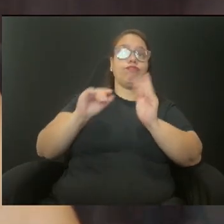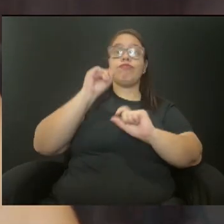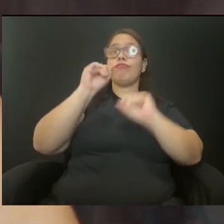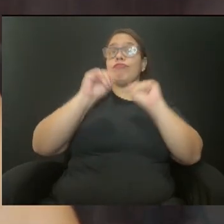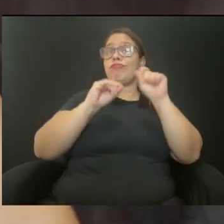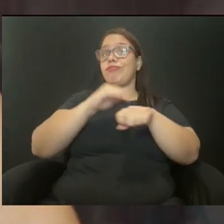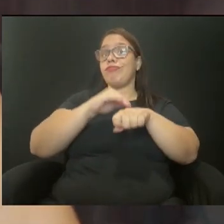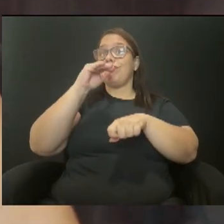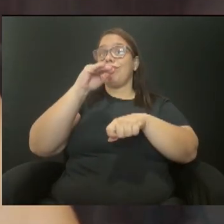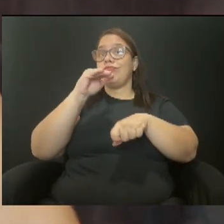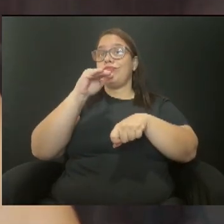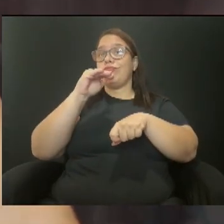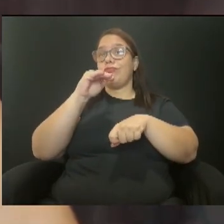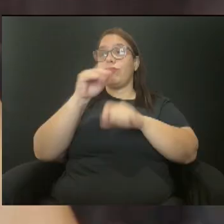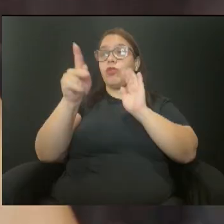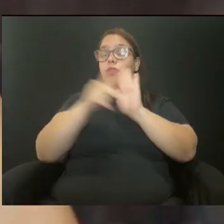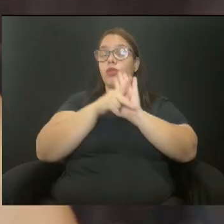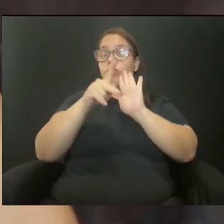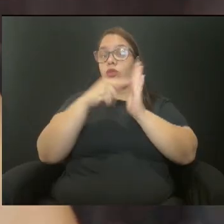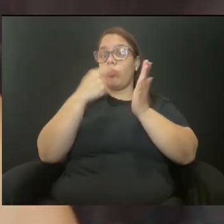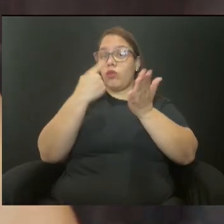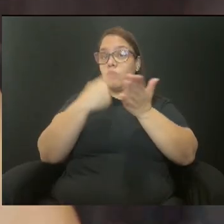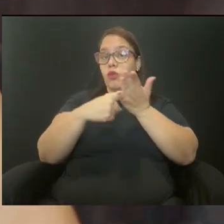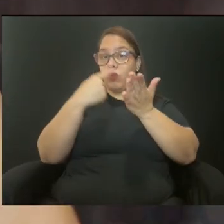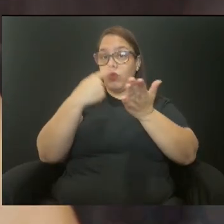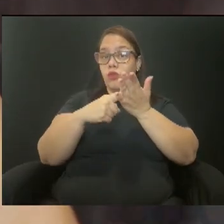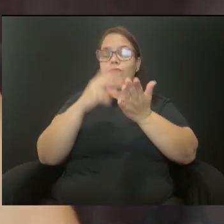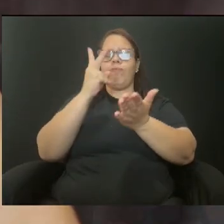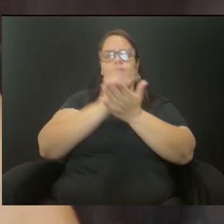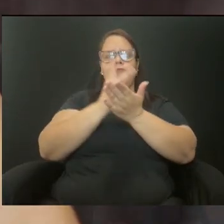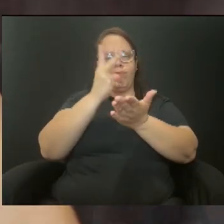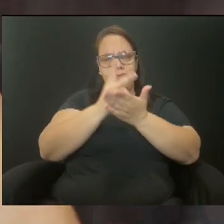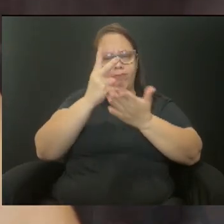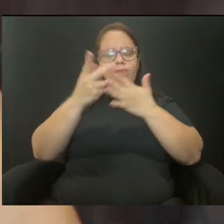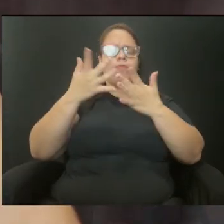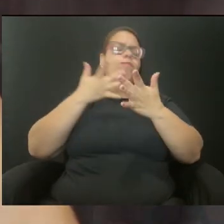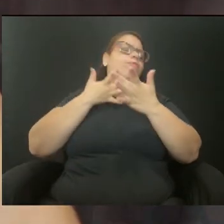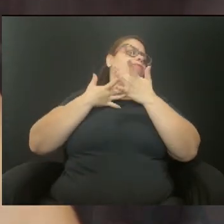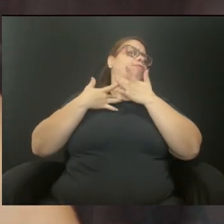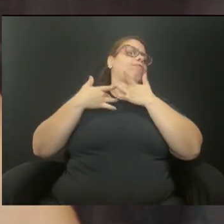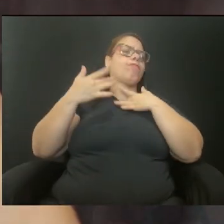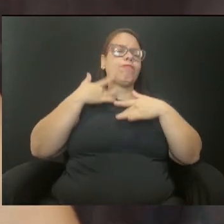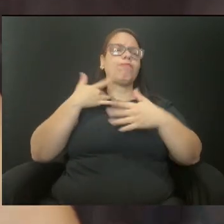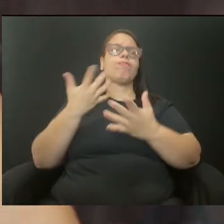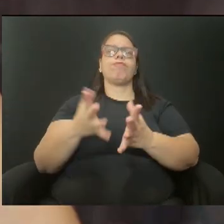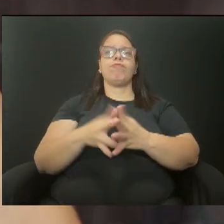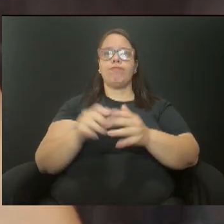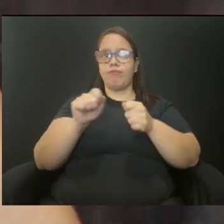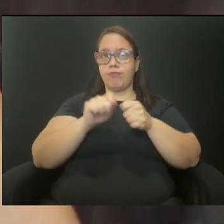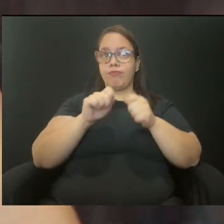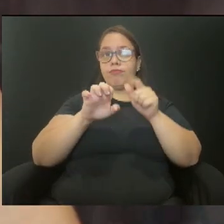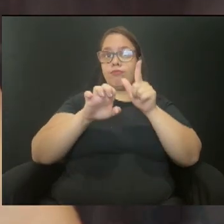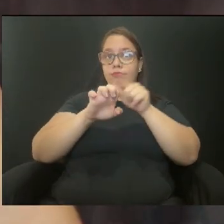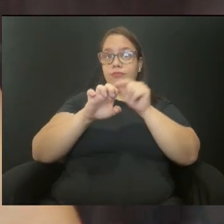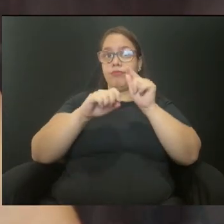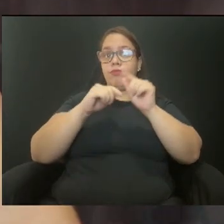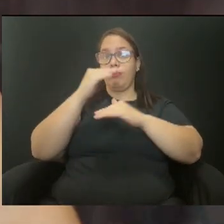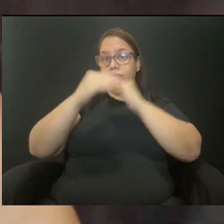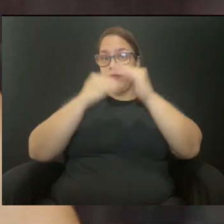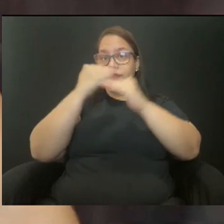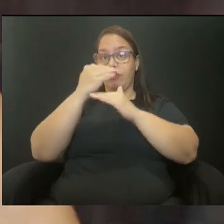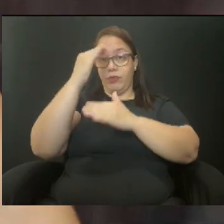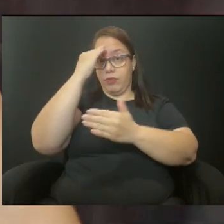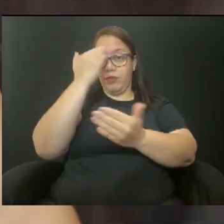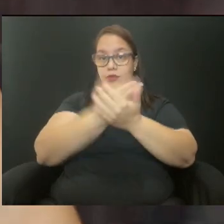o próprio comprometimento, a constância naquilo que deseja, que são os elementos ali para fazer o empreendedorismo funcionar. Então, eu acredito que